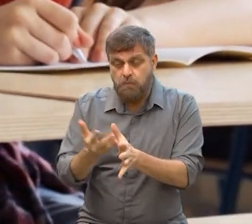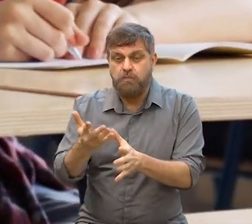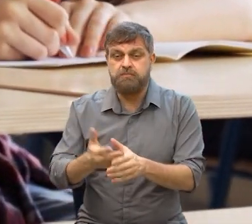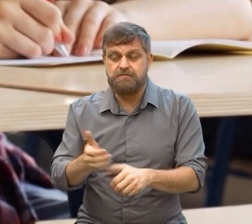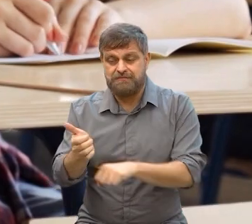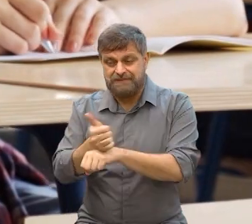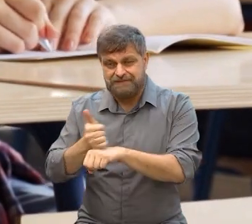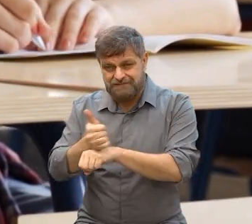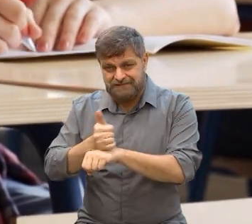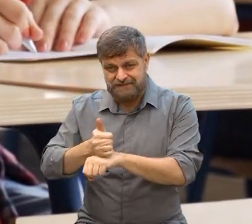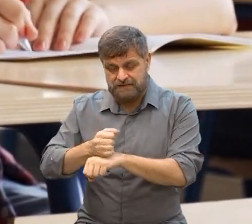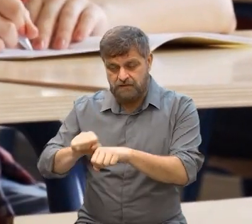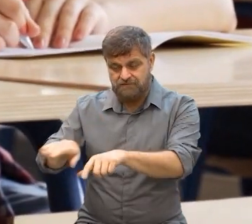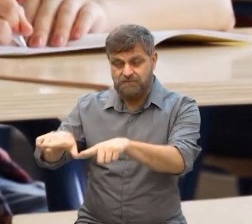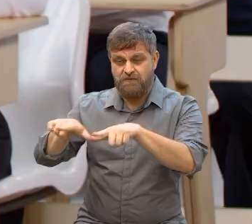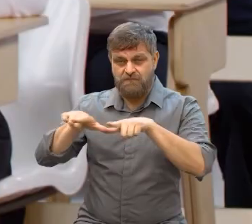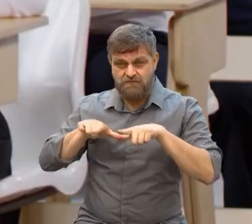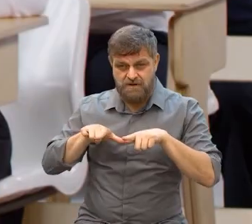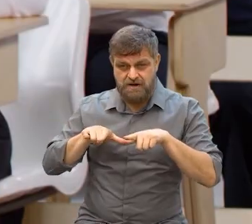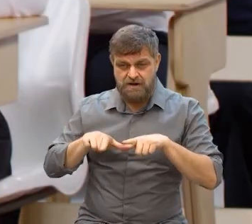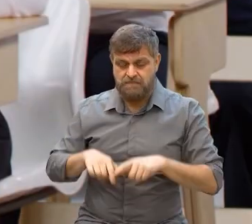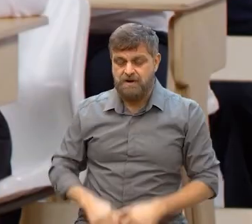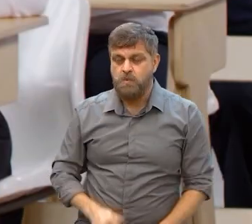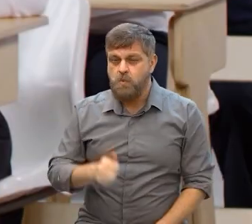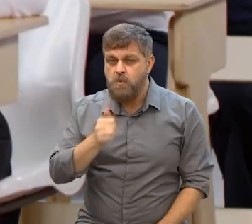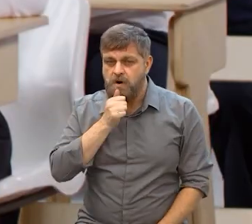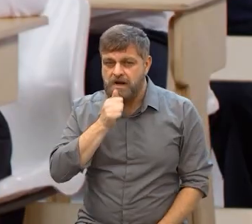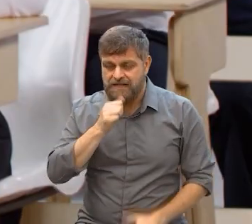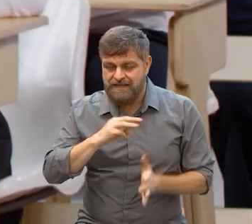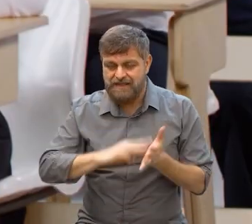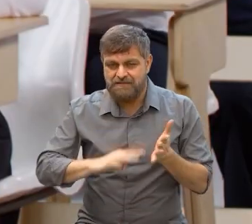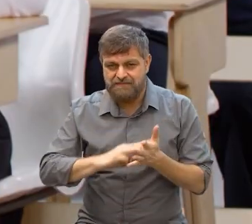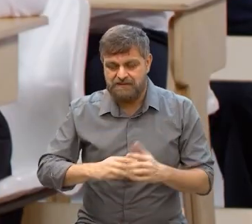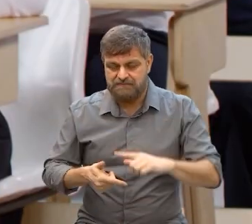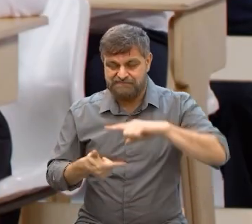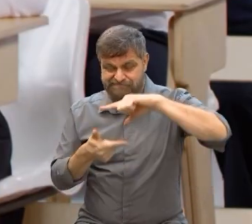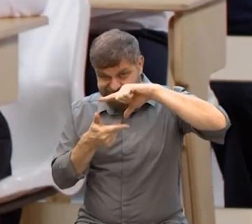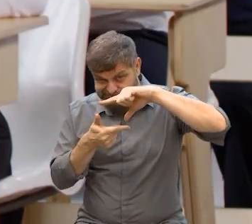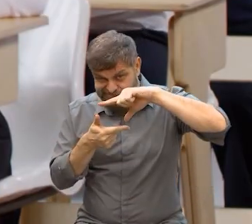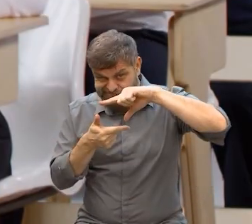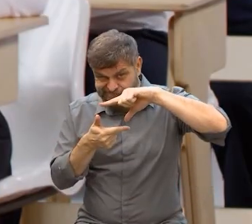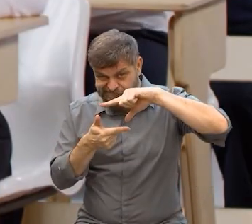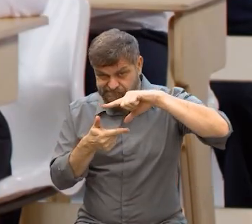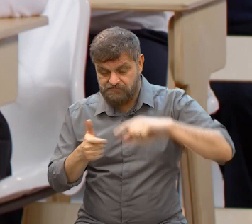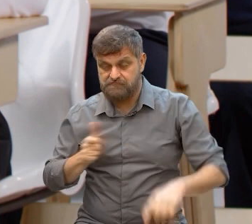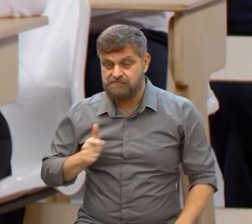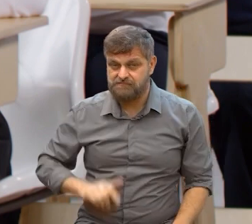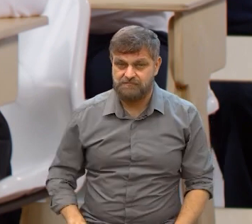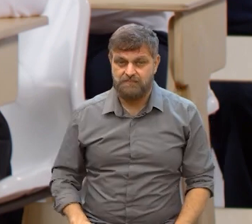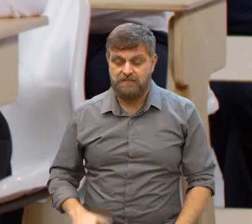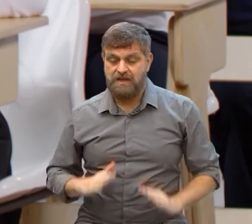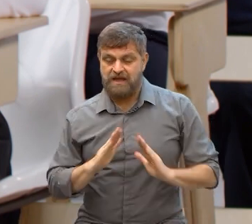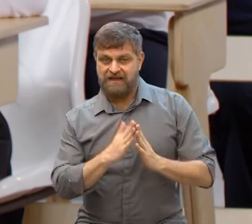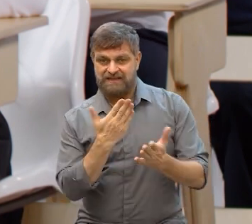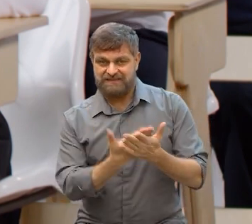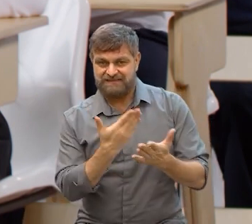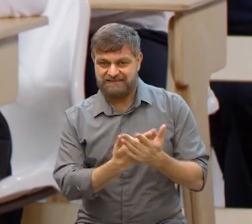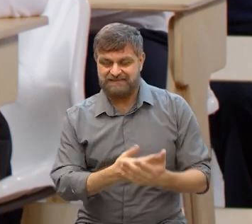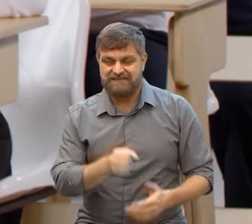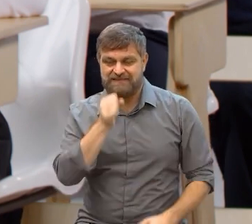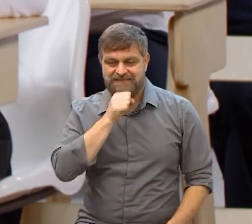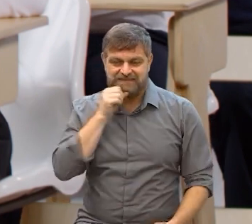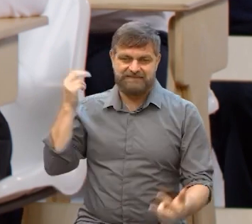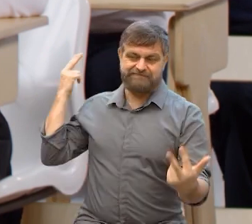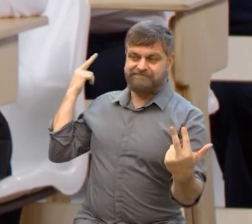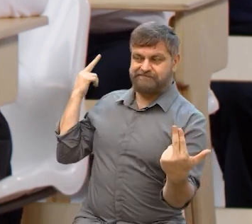ainda foram formados dentro de uma estrutura de uma escola, de uma visão de uma escola